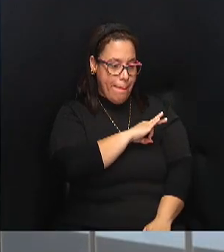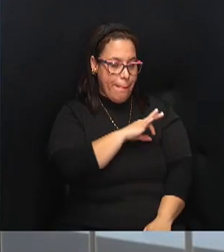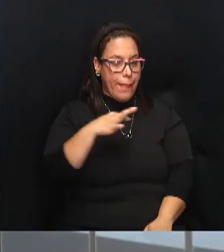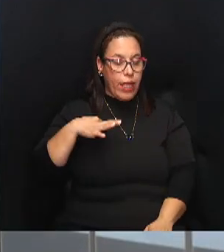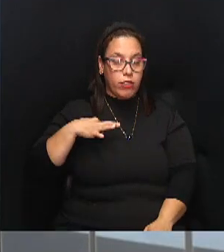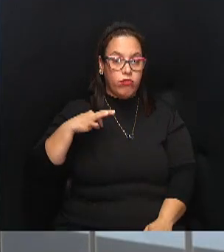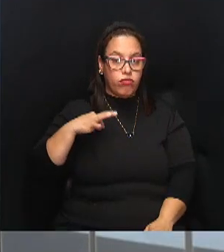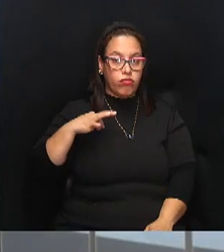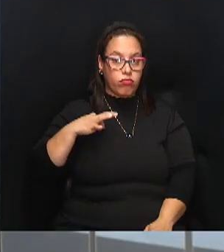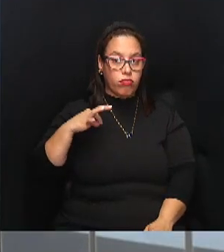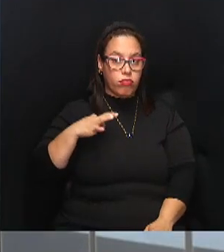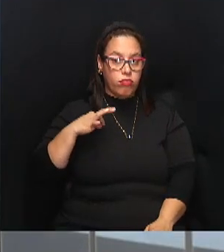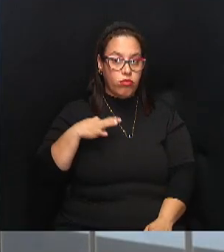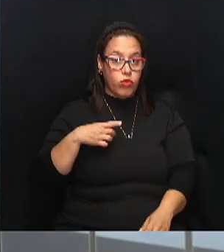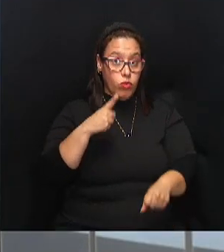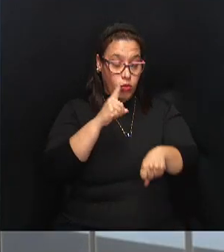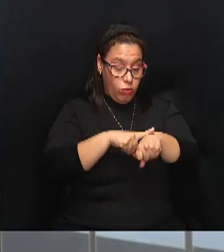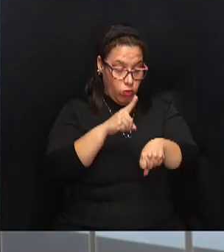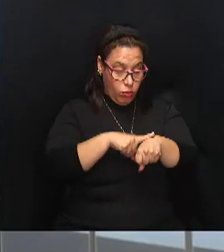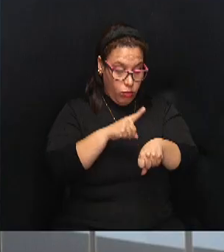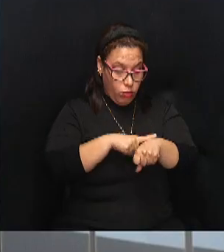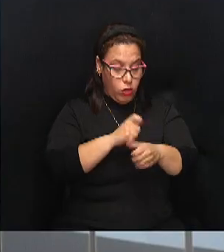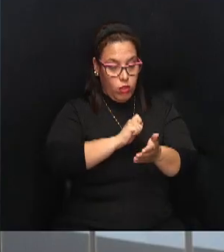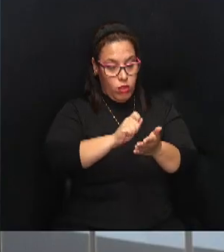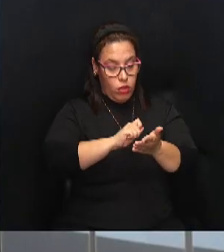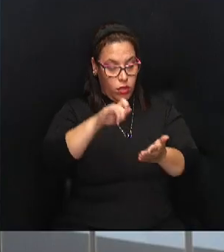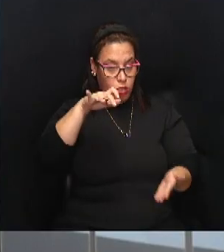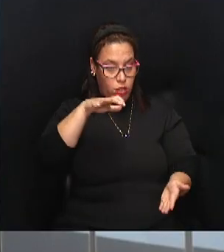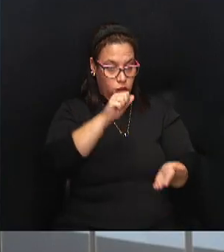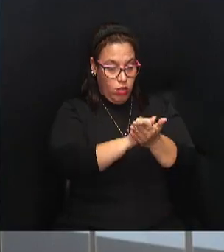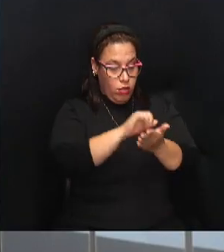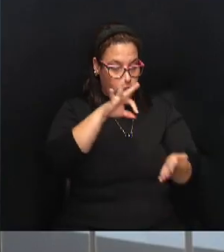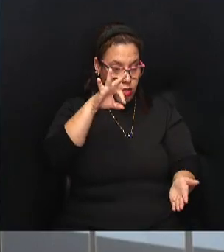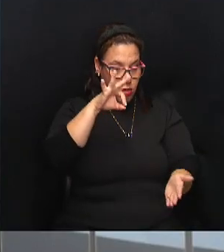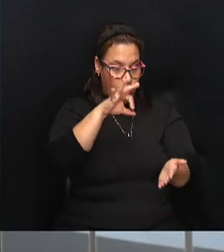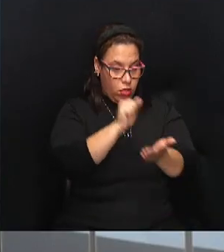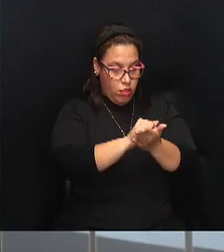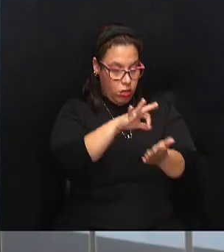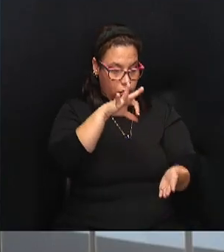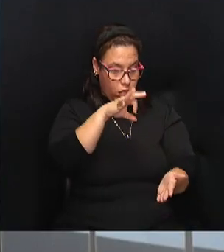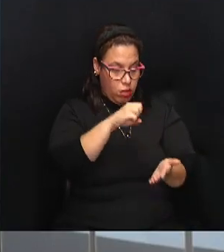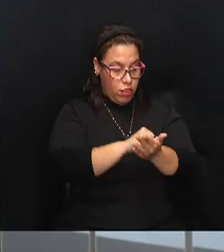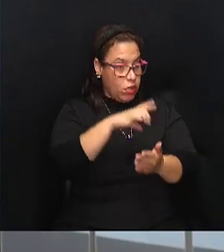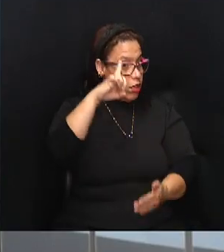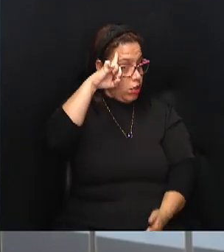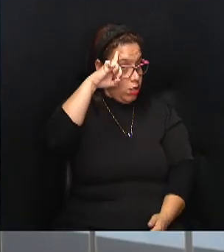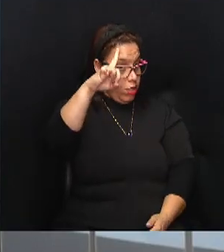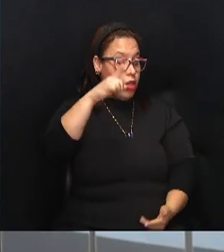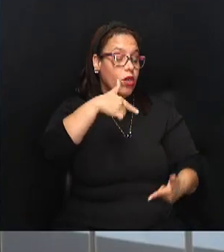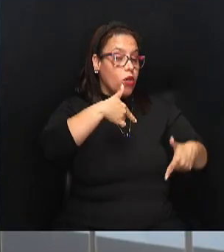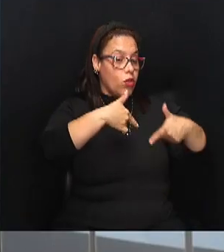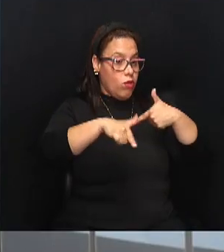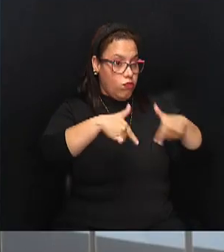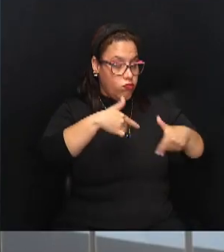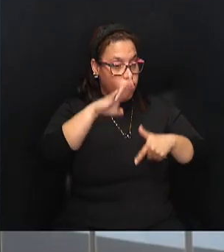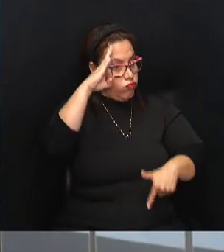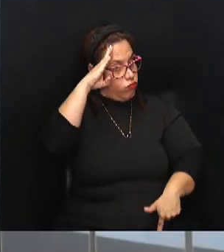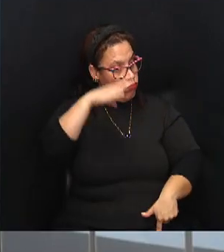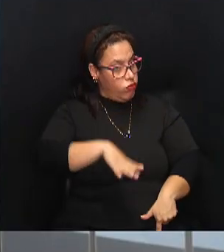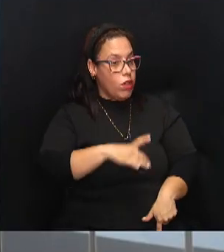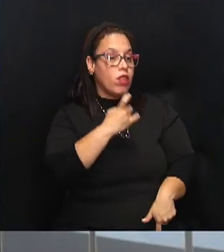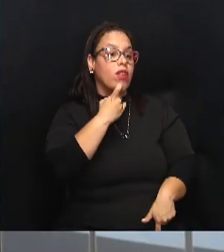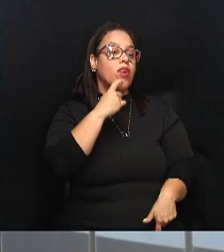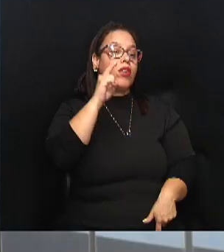para cumprir esse horário, ele se inscreve, tem um banco de dados que vai dar prioridade para quem trabalha em